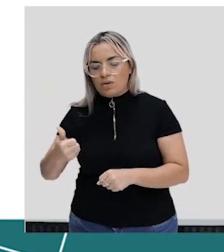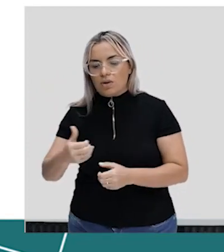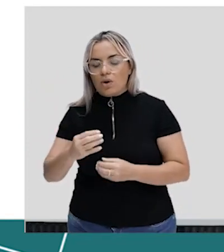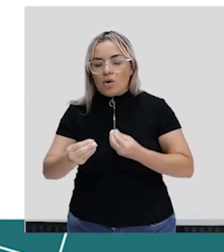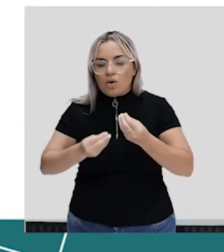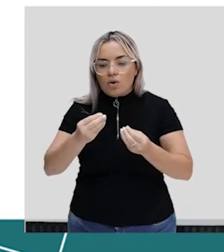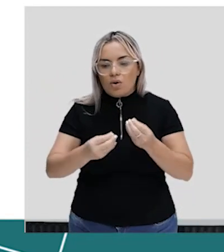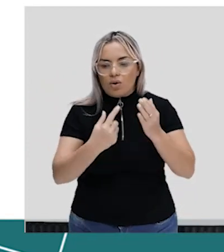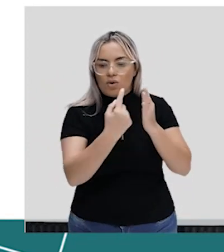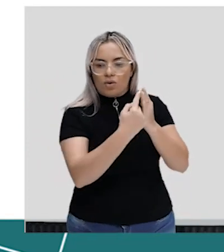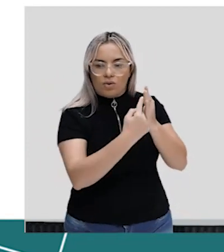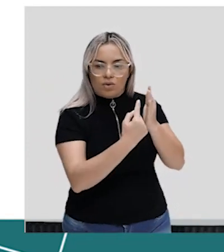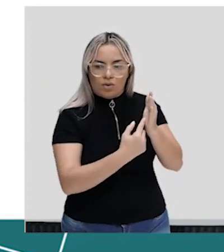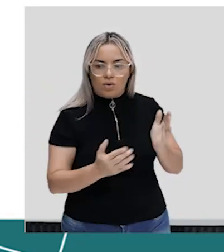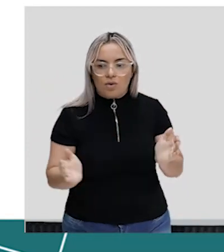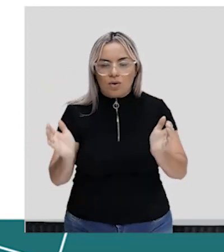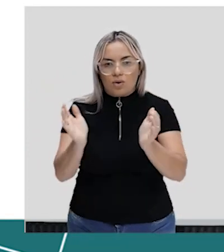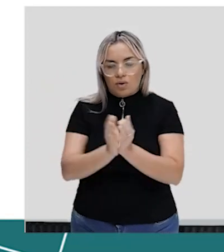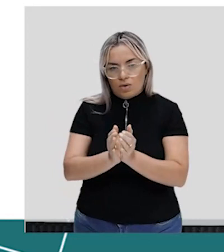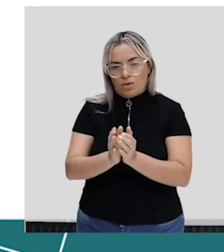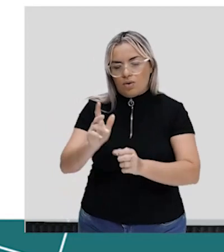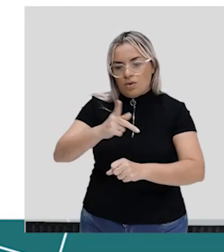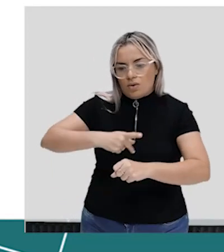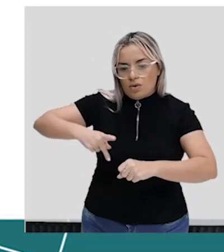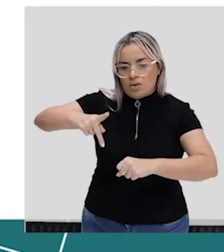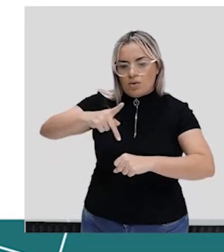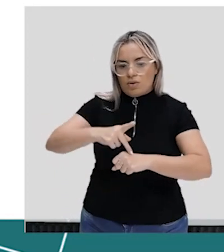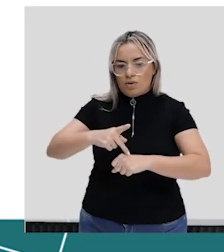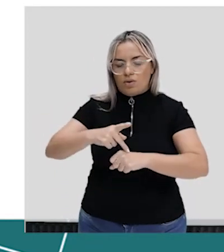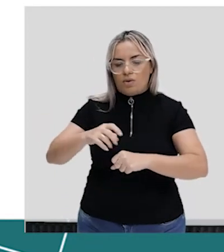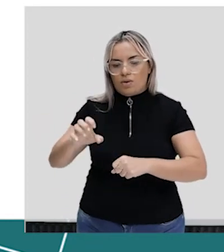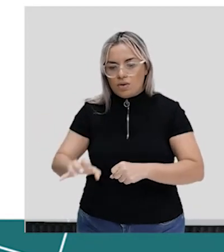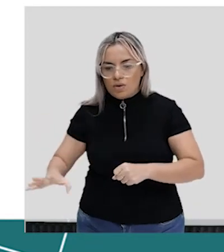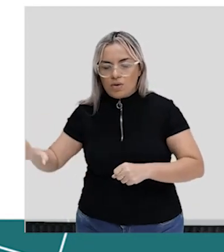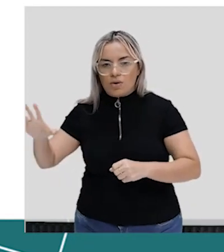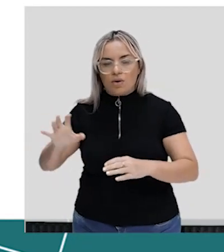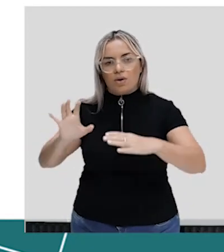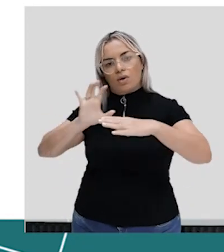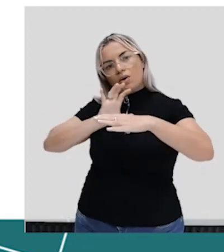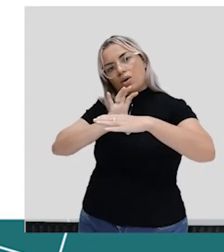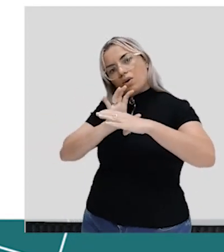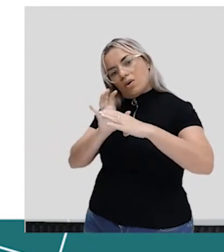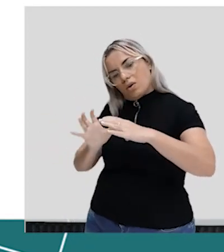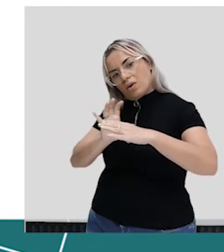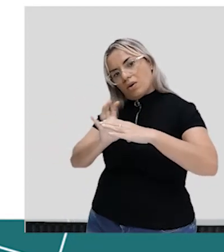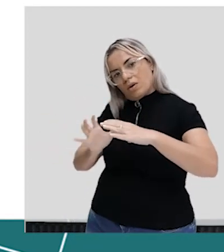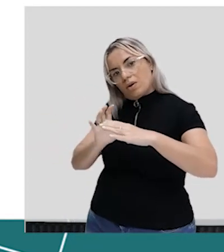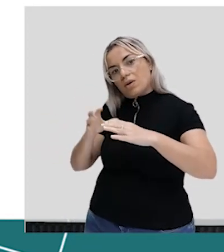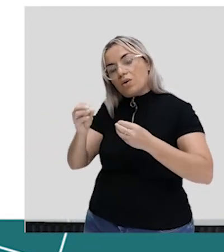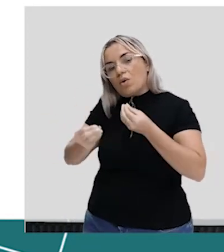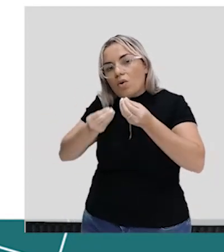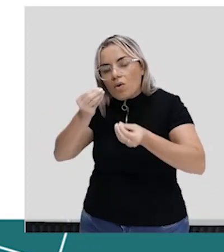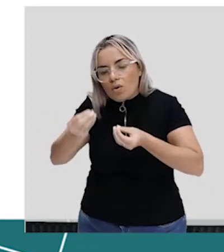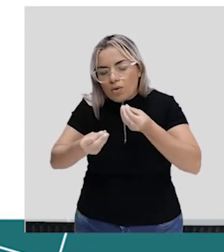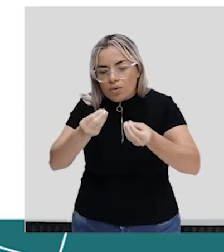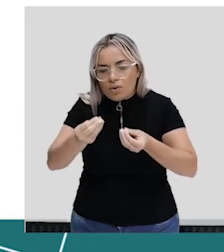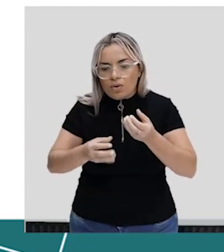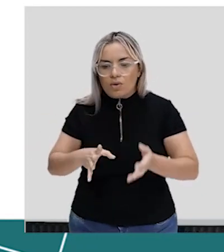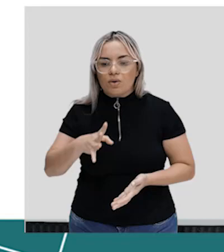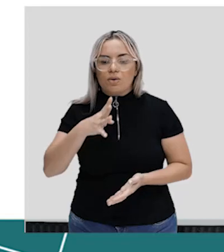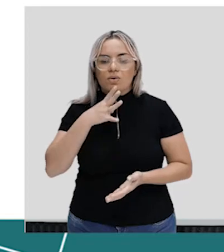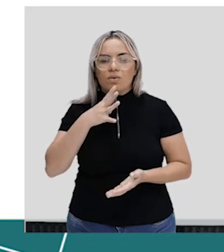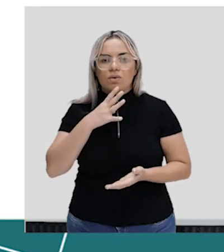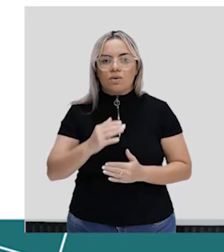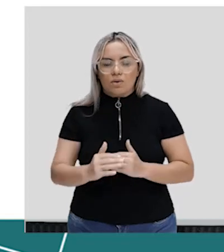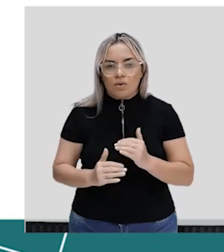quê? Rapidamente, como eu te disse, galera, tá? A União Europeia ela é uma construção. A União Europeia, como conhecemos atualmente, ela é fruto de